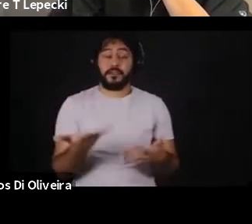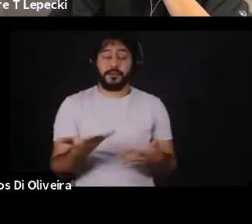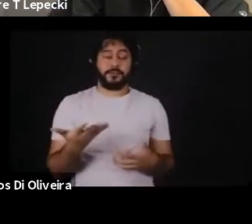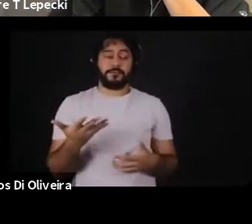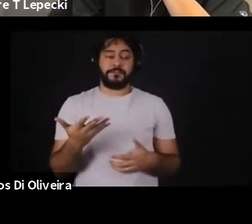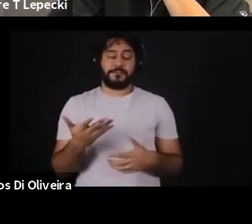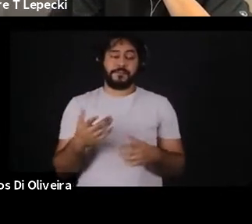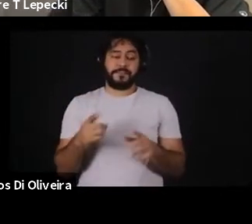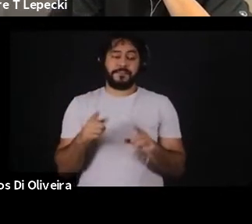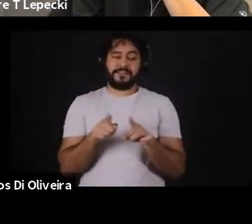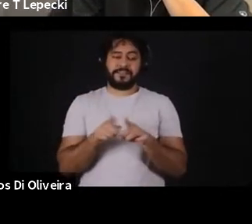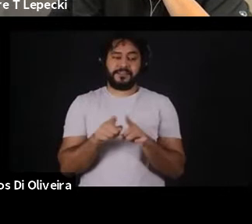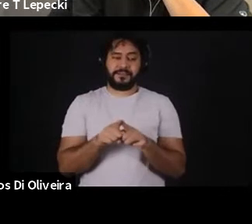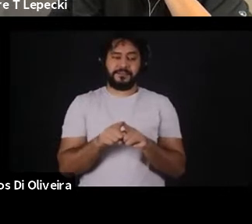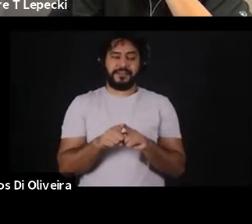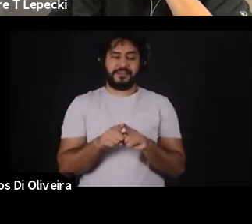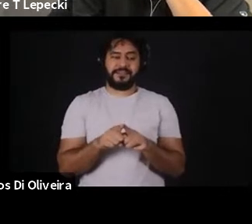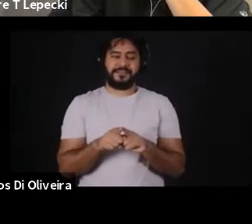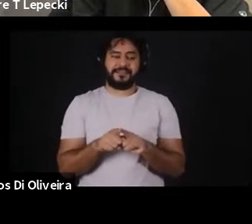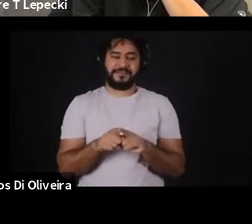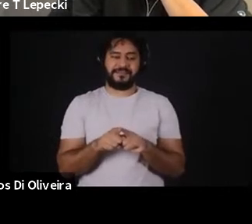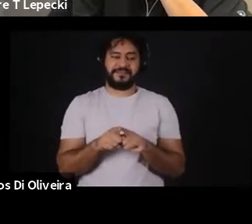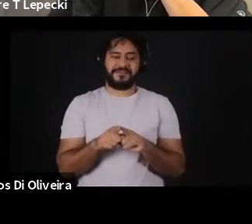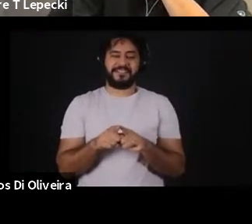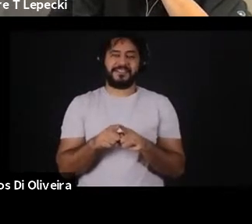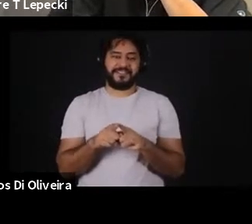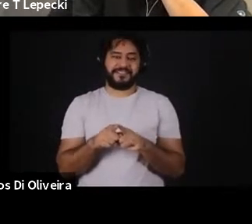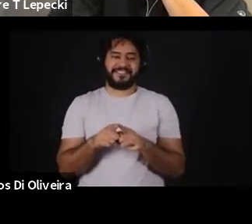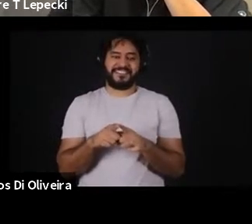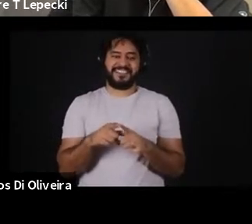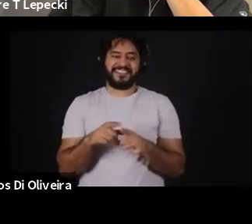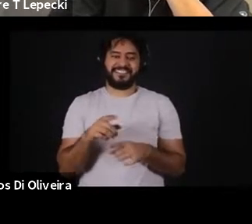ai gente, eu tava lá, sabe?